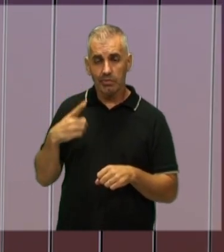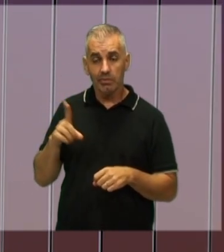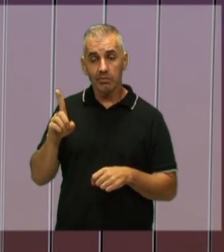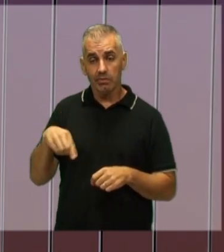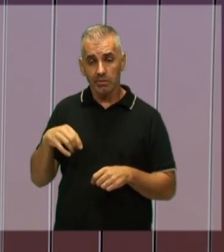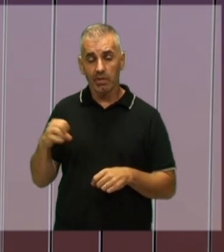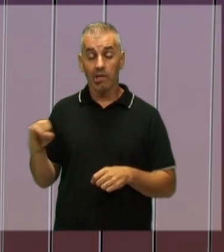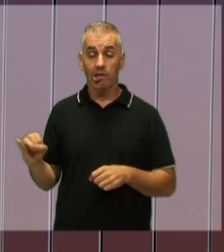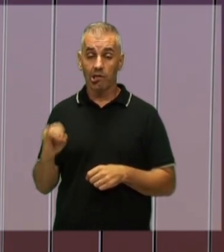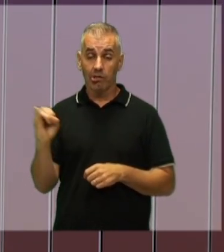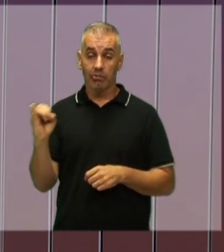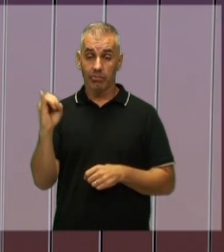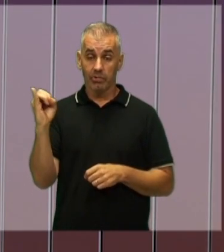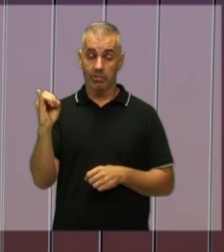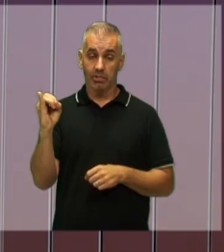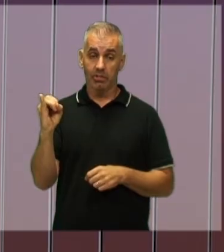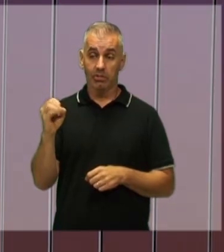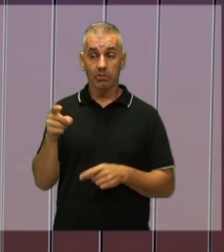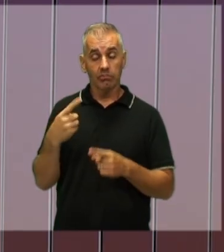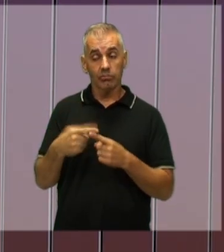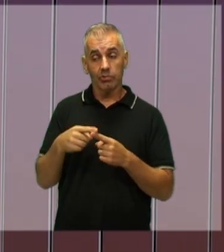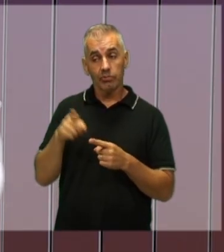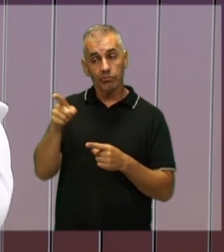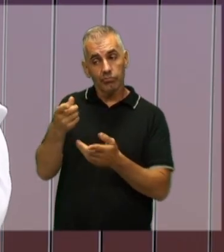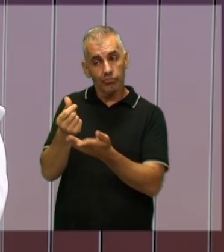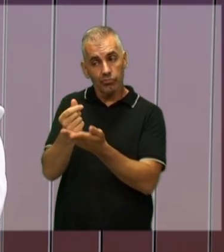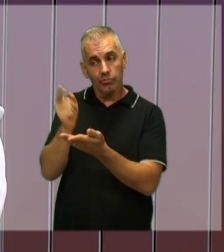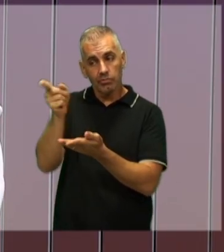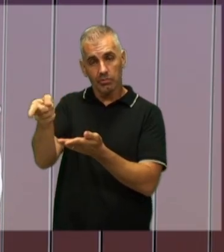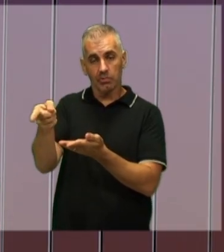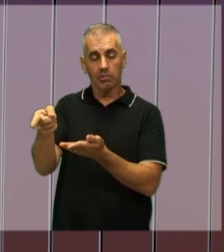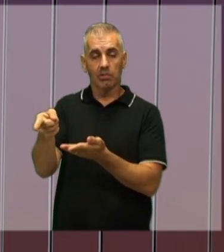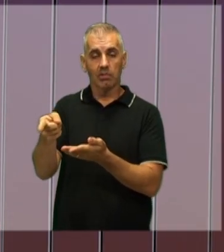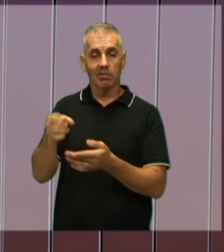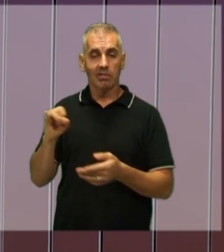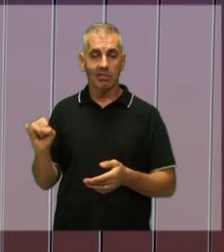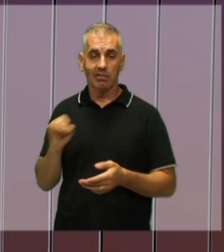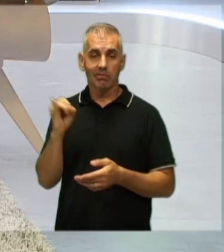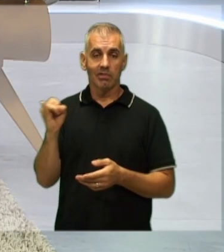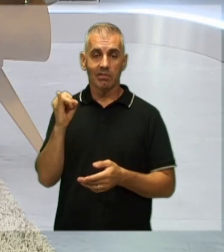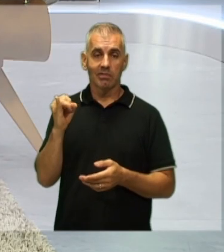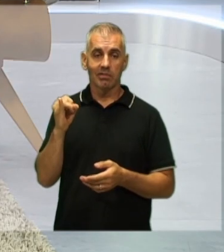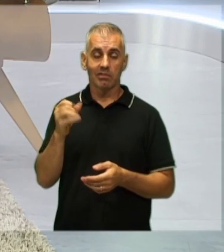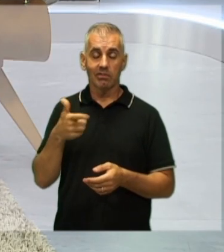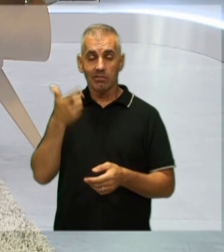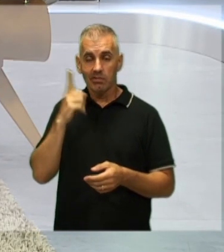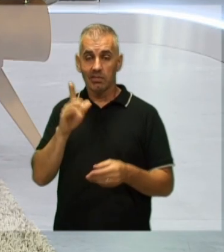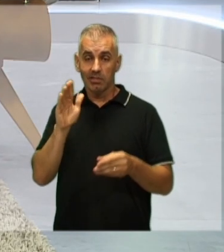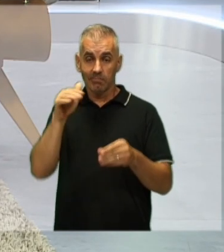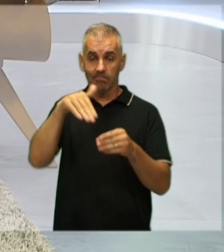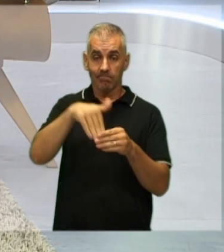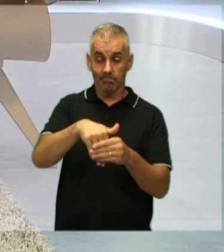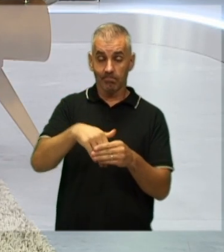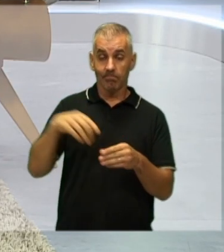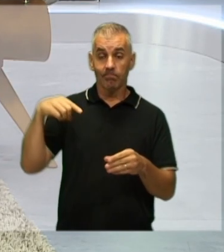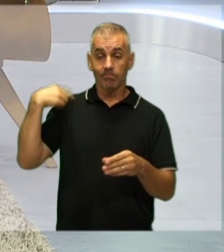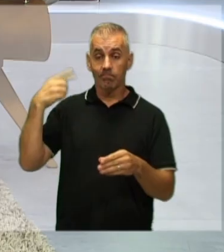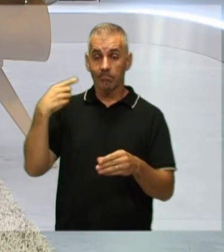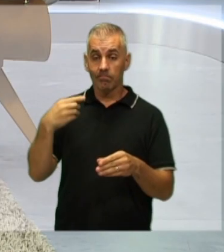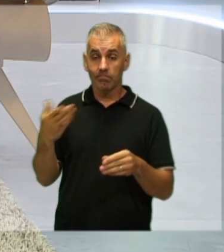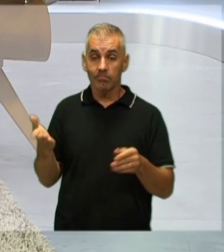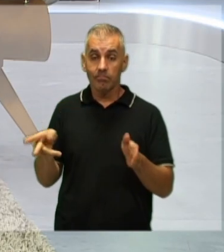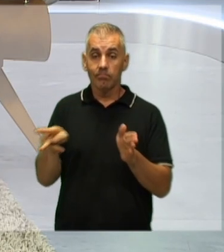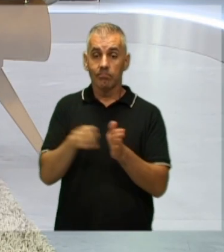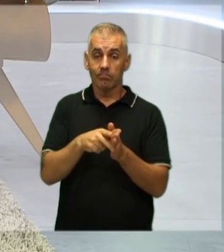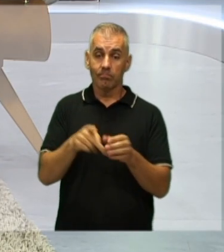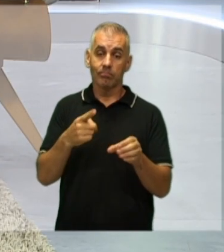e prioritária até, porque o dinheiro está lá. E a importância de nós elegermos um deputado federal de Itajaí, porque aí vamos ter aí muito dinheiro para